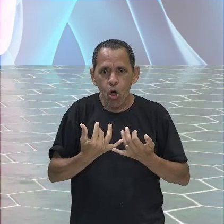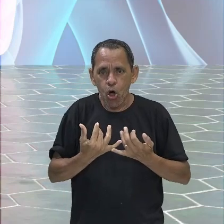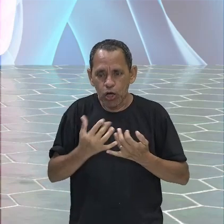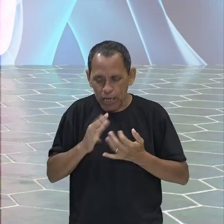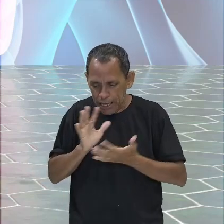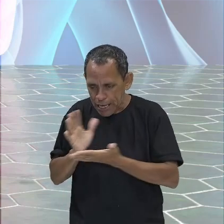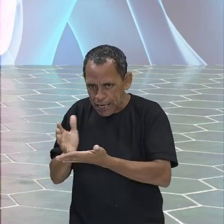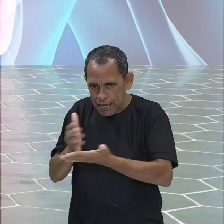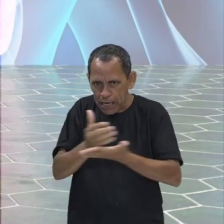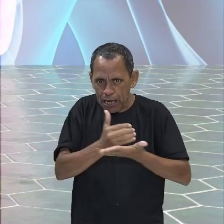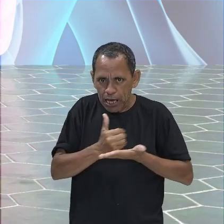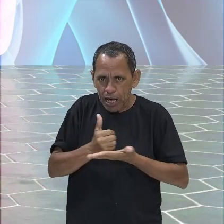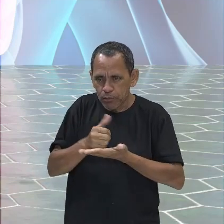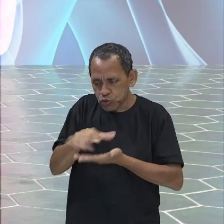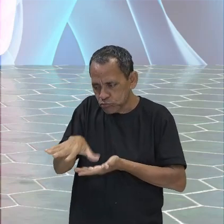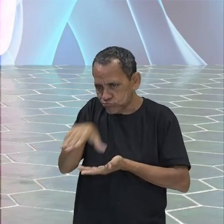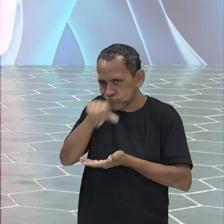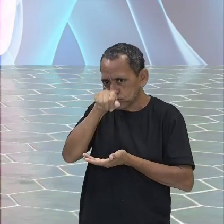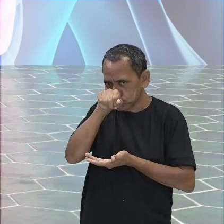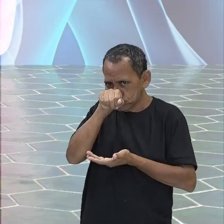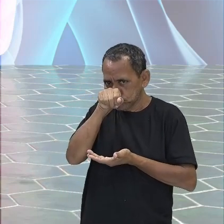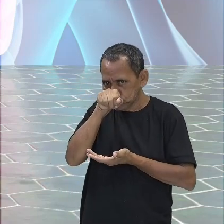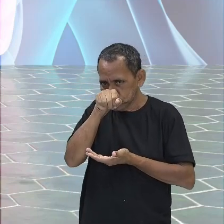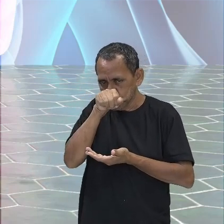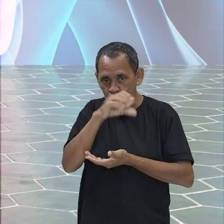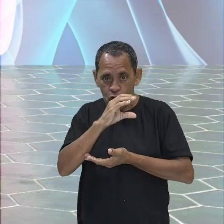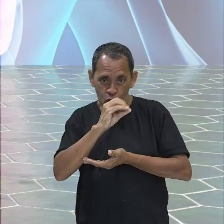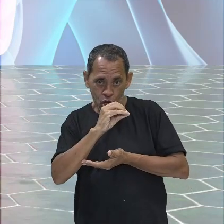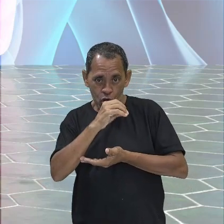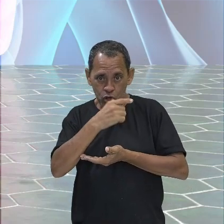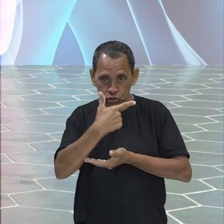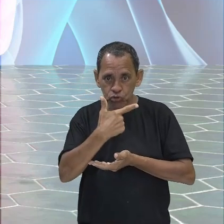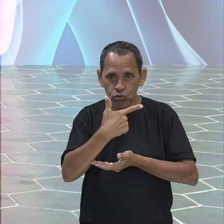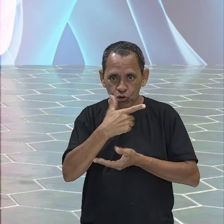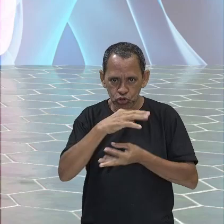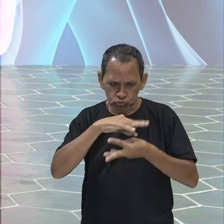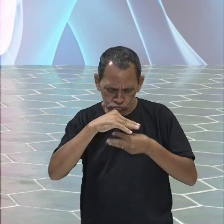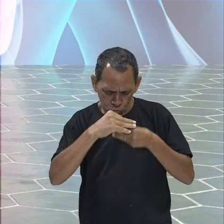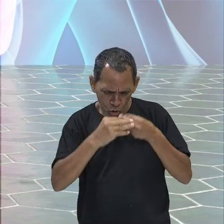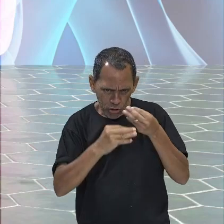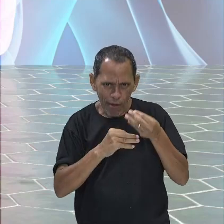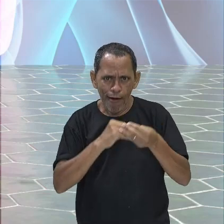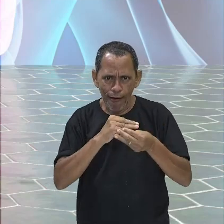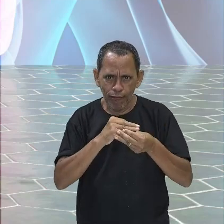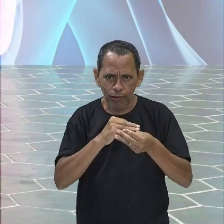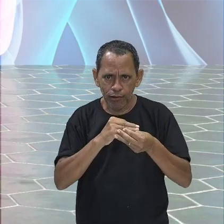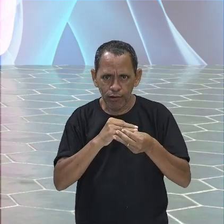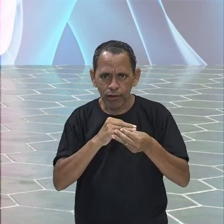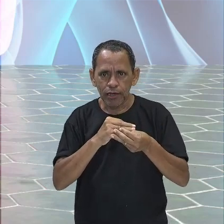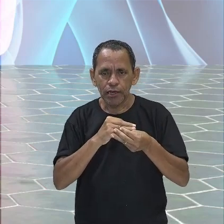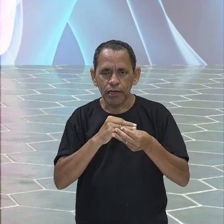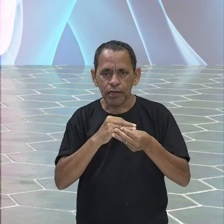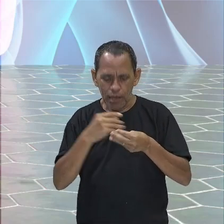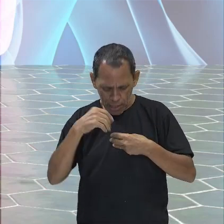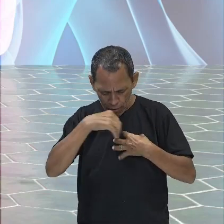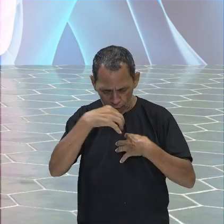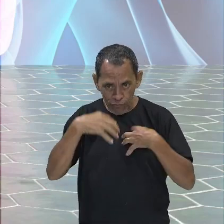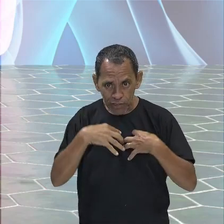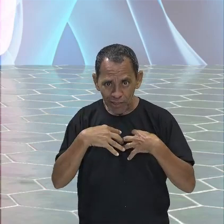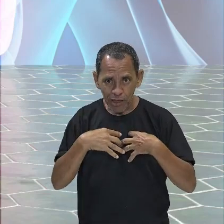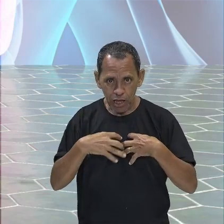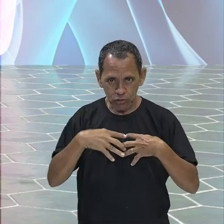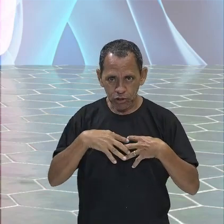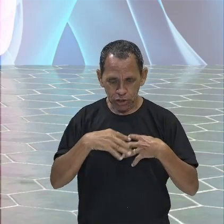quando esse oxigênio, esse O2, essa molécula, né, de O2, ela vai